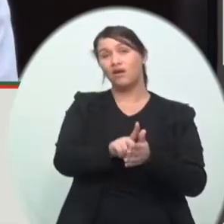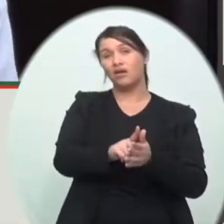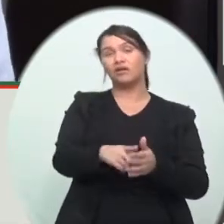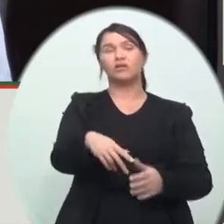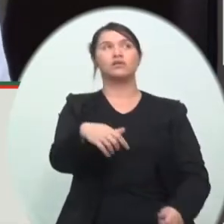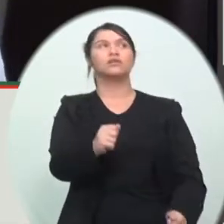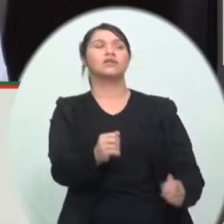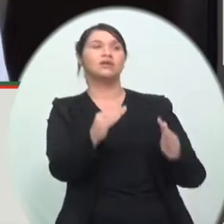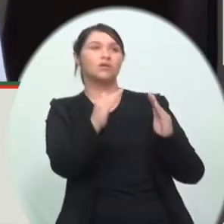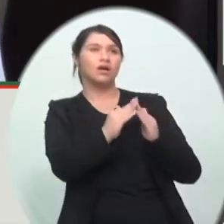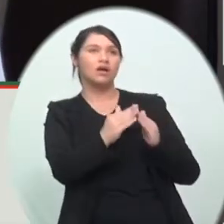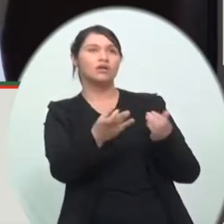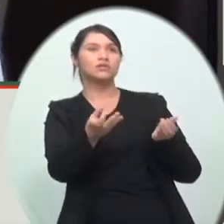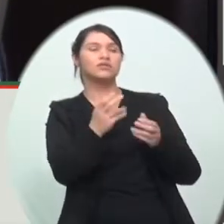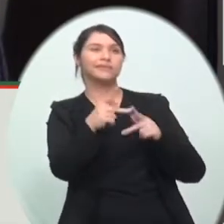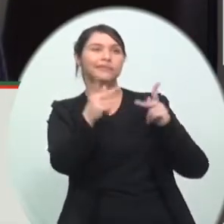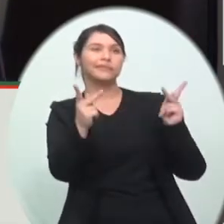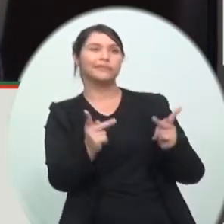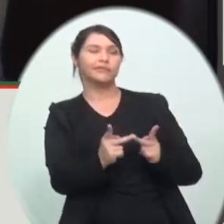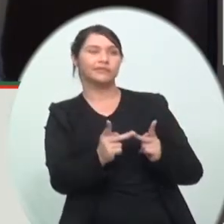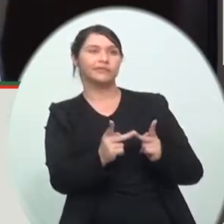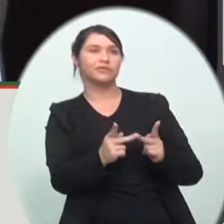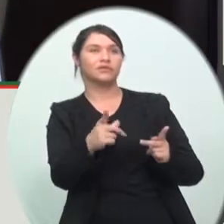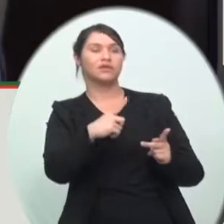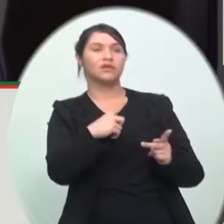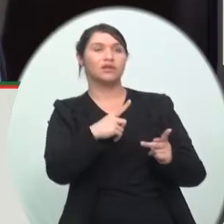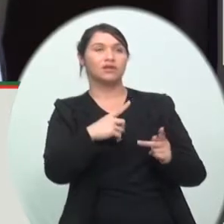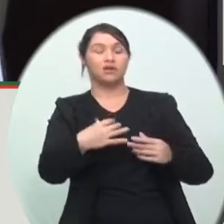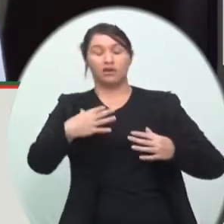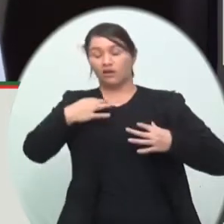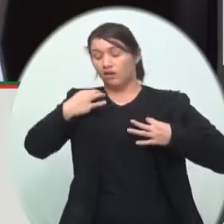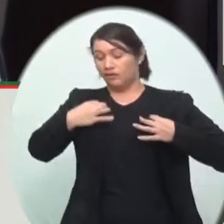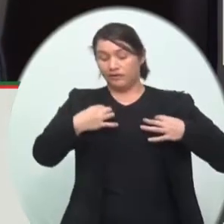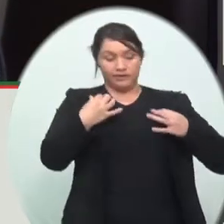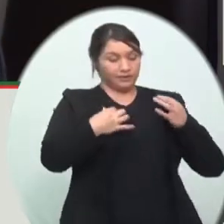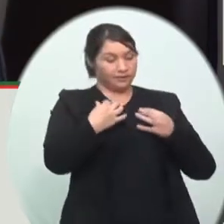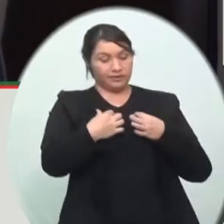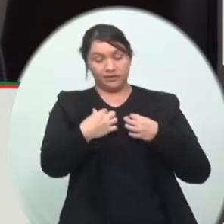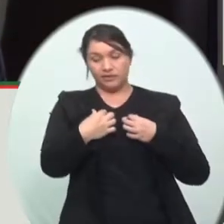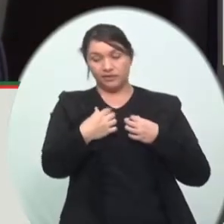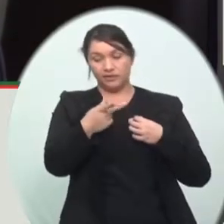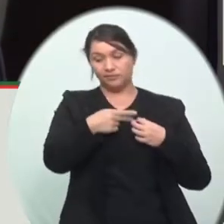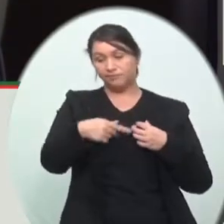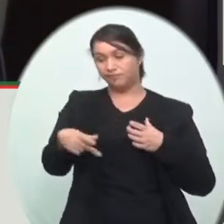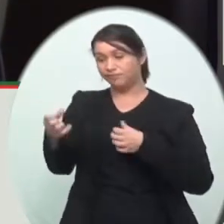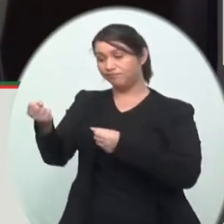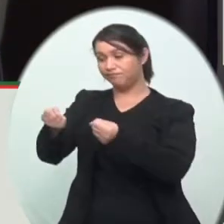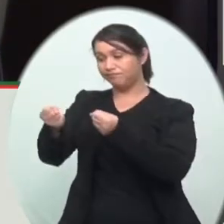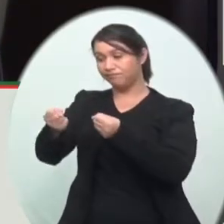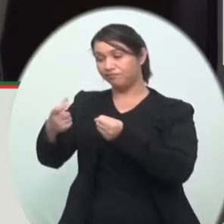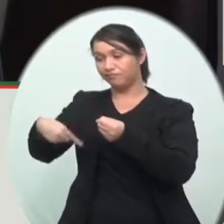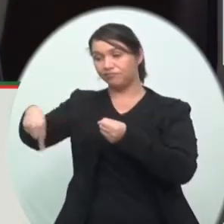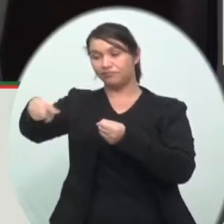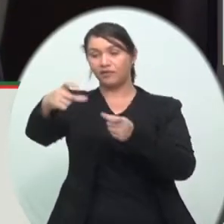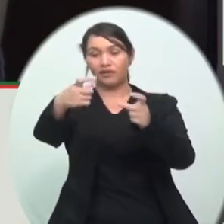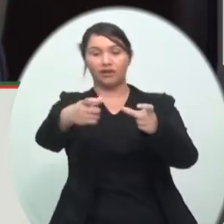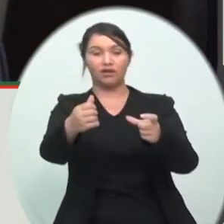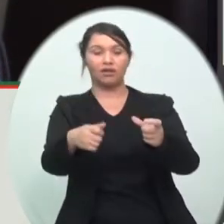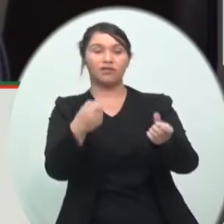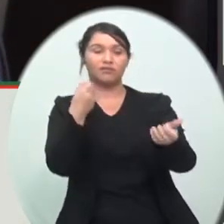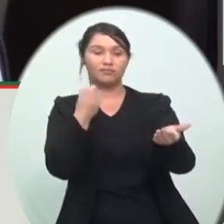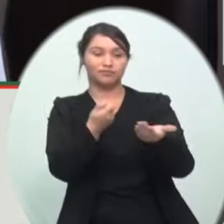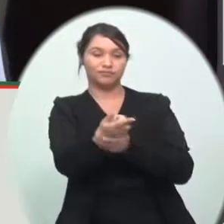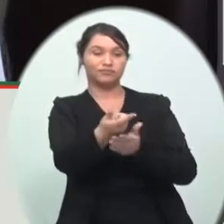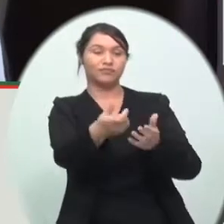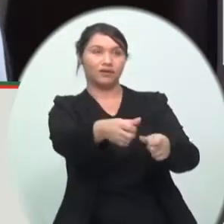botar uma roupinha, pegar trânsito, enfim, era um custo muito grande. Hoje a tecnologia permite isso.